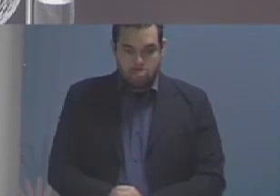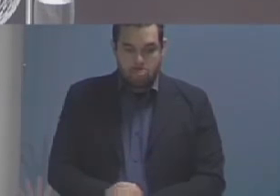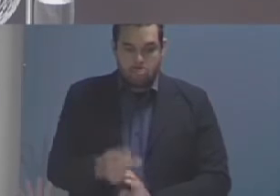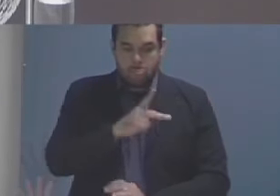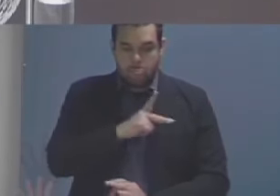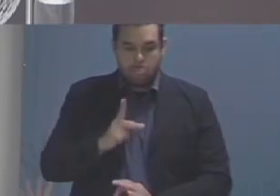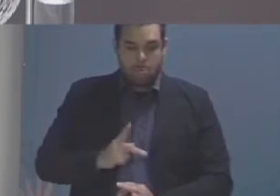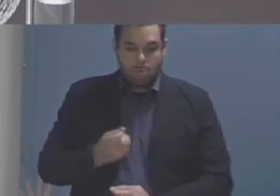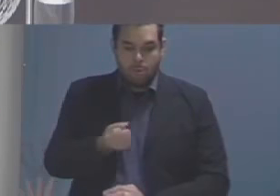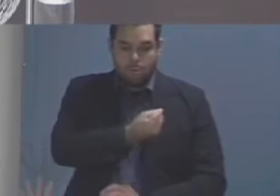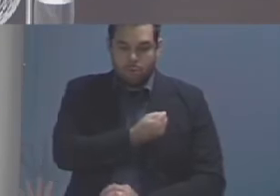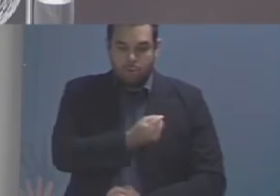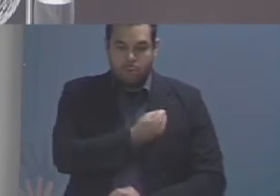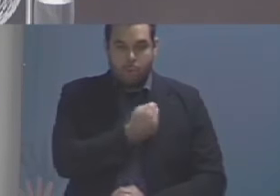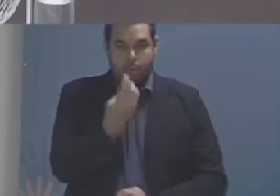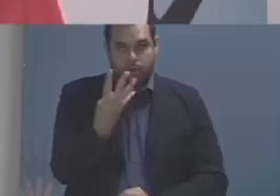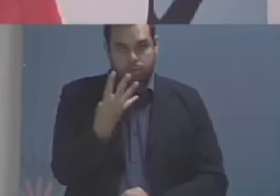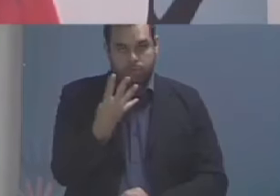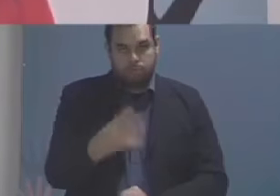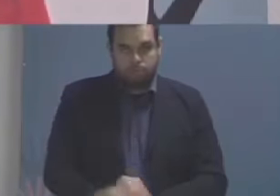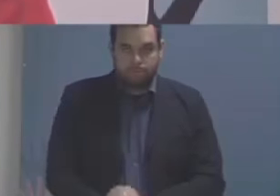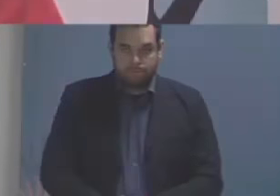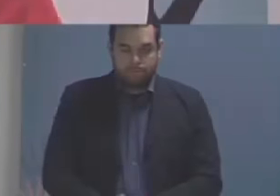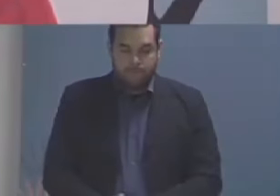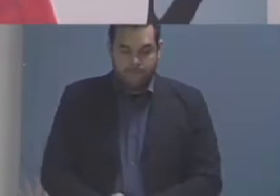Presidente, a pergunta número 4.